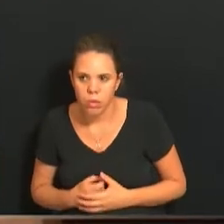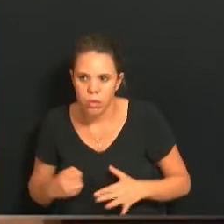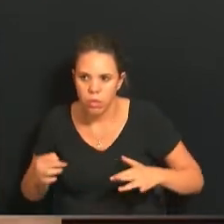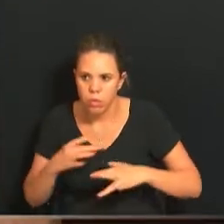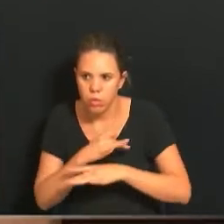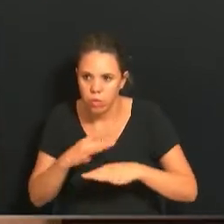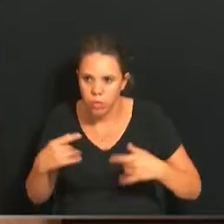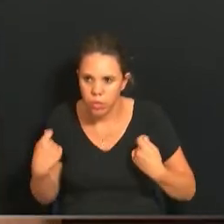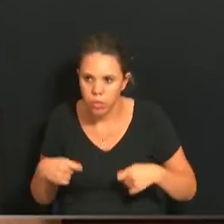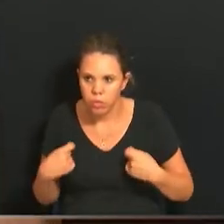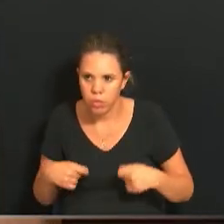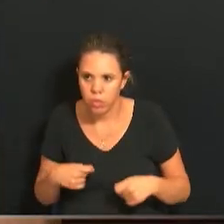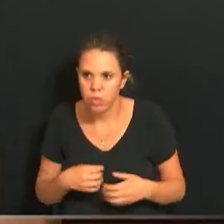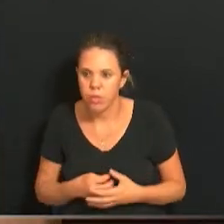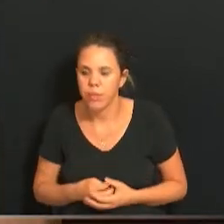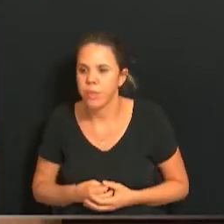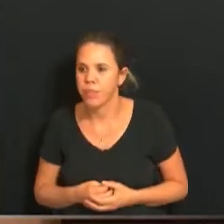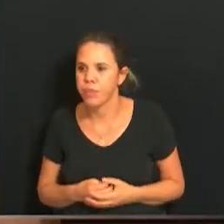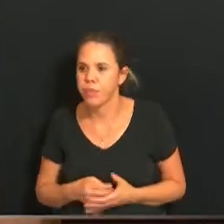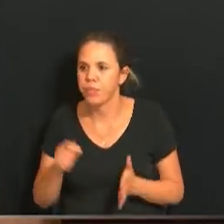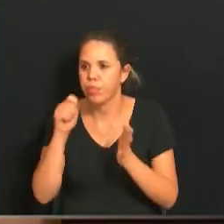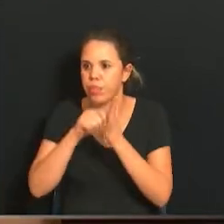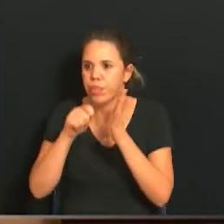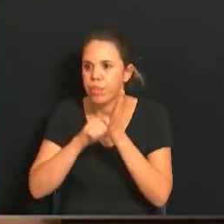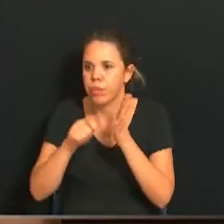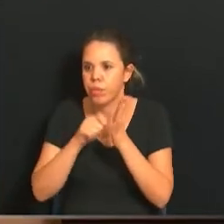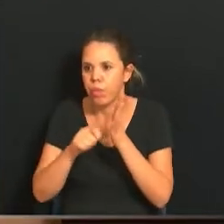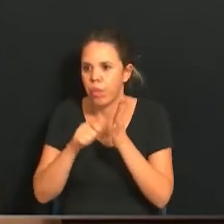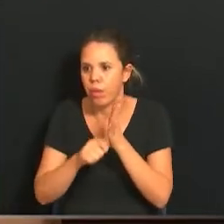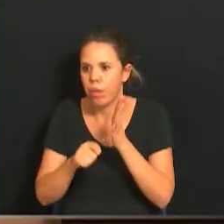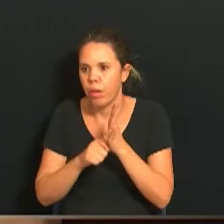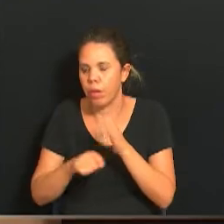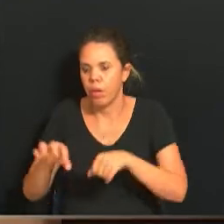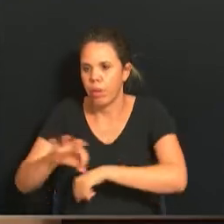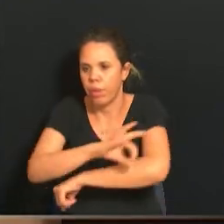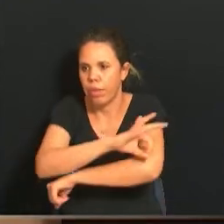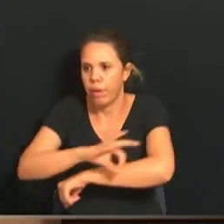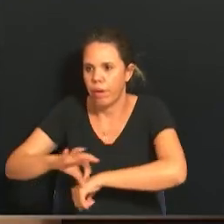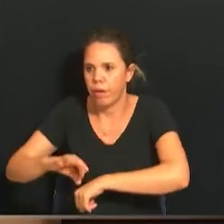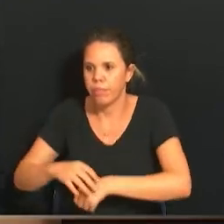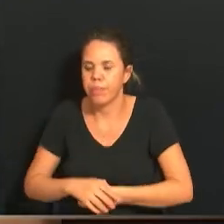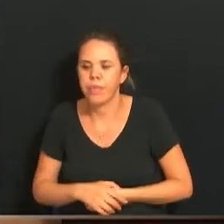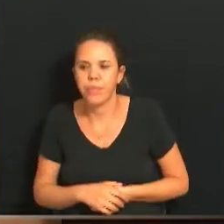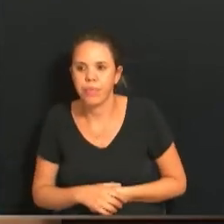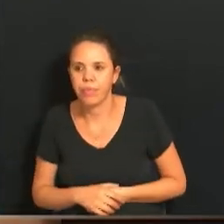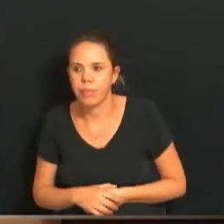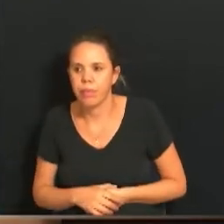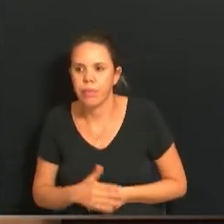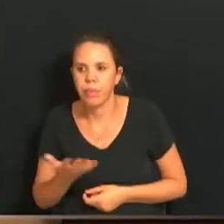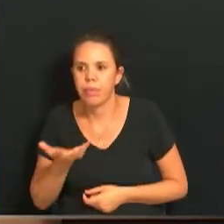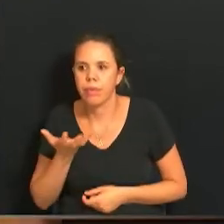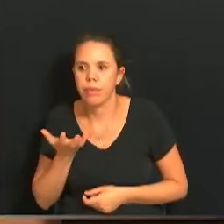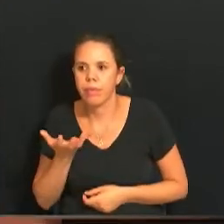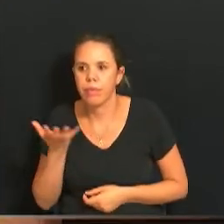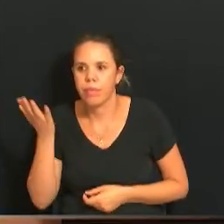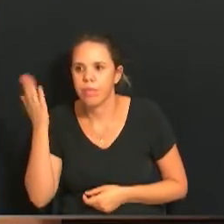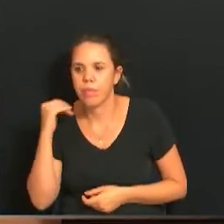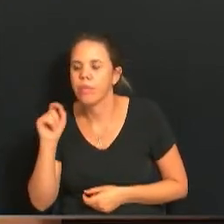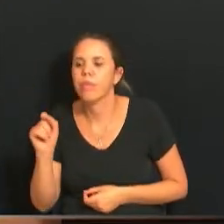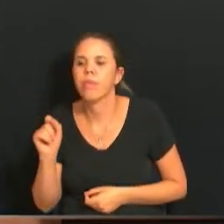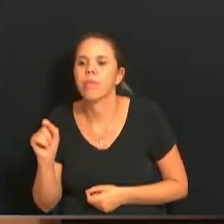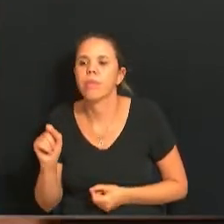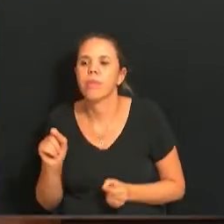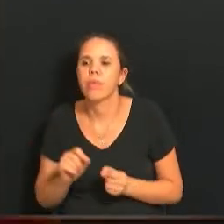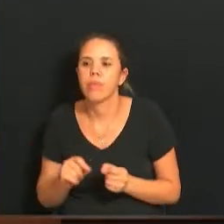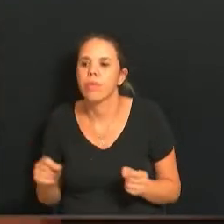precisa ser assinado, validado por um arquiteto. Então, eu gostaria de saber quem que faz parte,